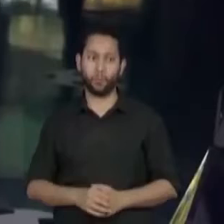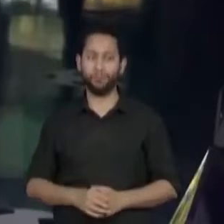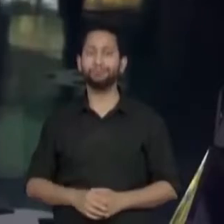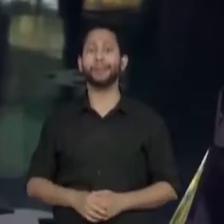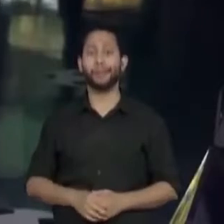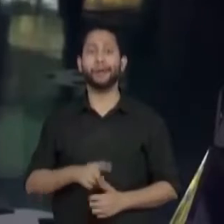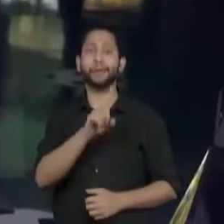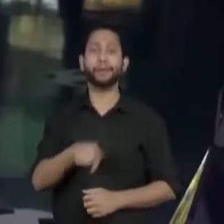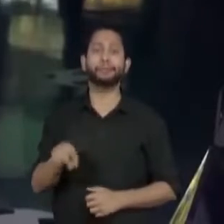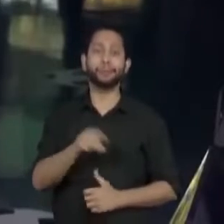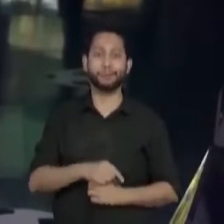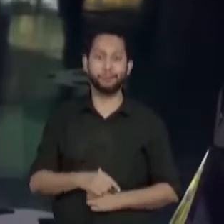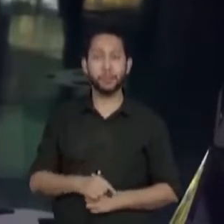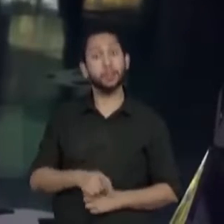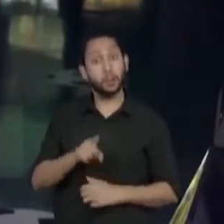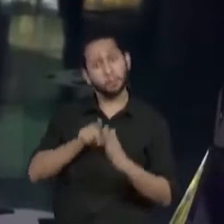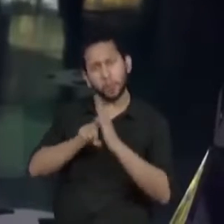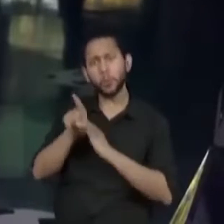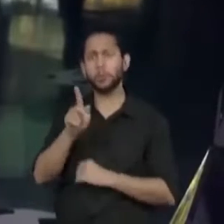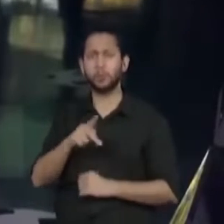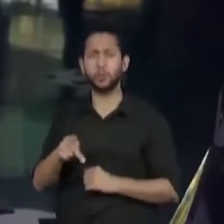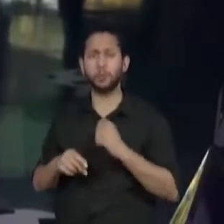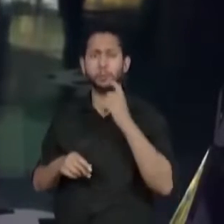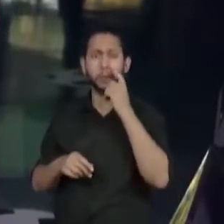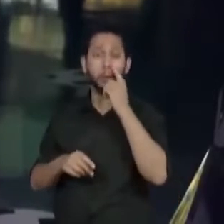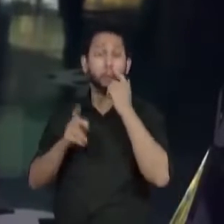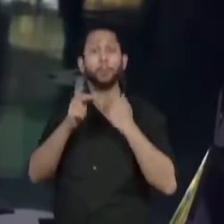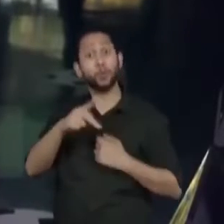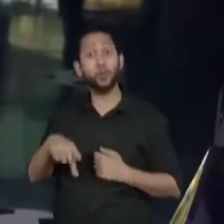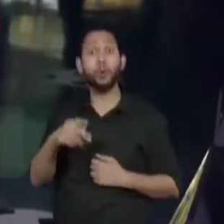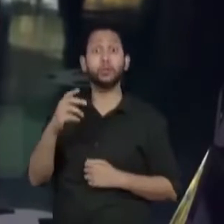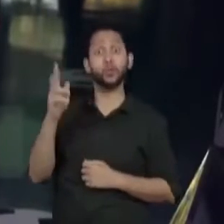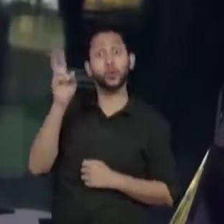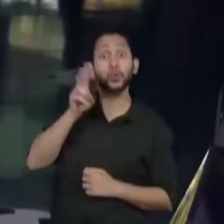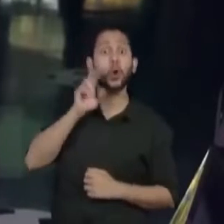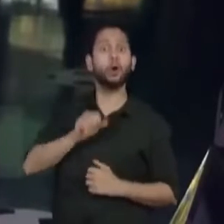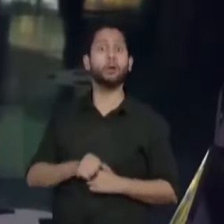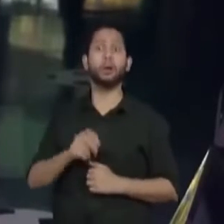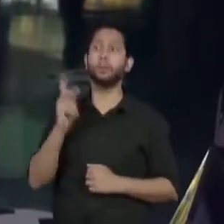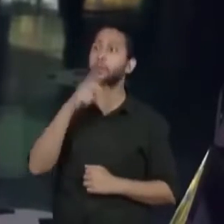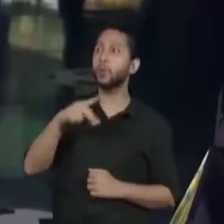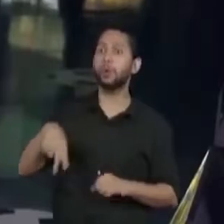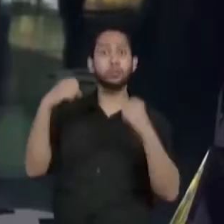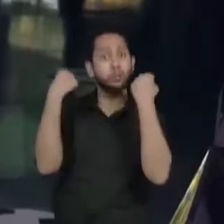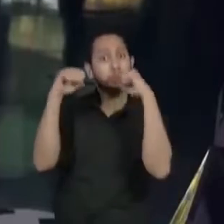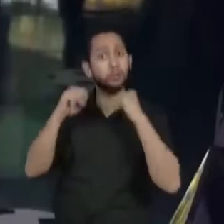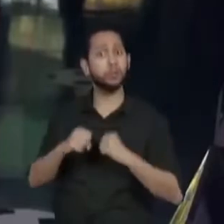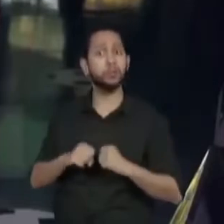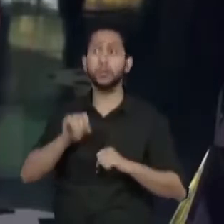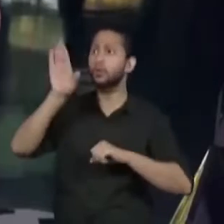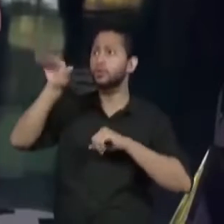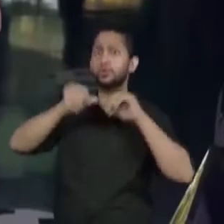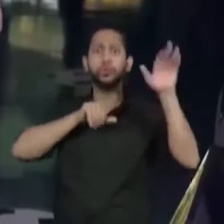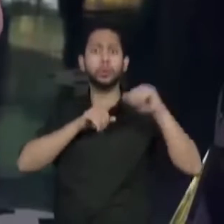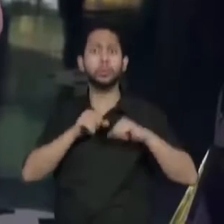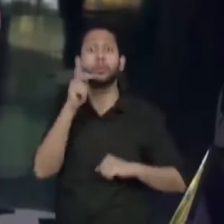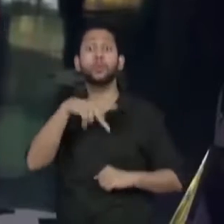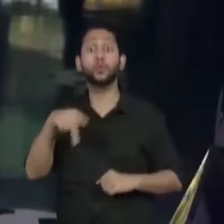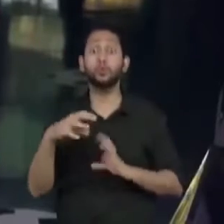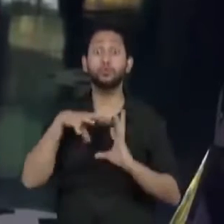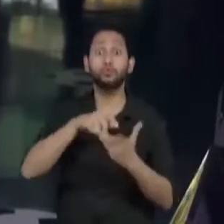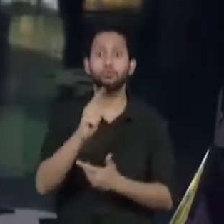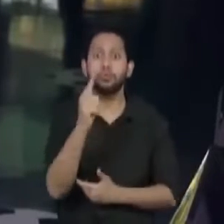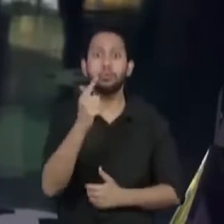de vocês, dessa vez não só com de educação física. Olha, gente, dá para chamar para essa aula os professores de geografia,